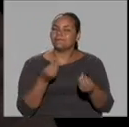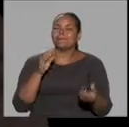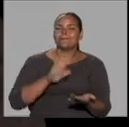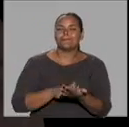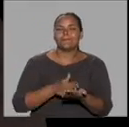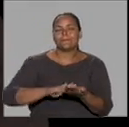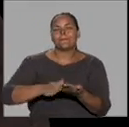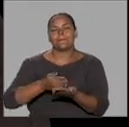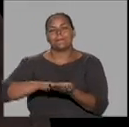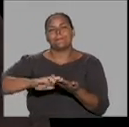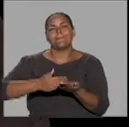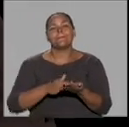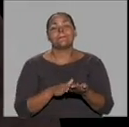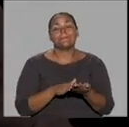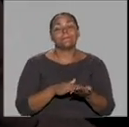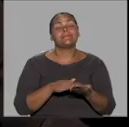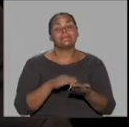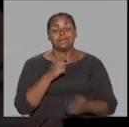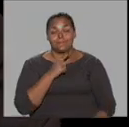samba